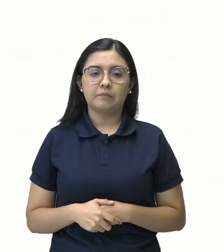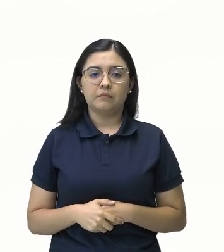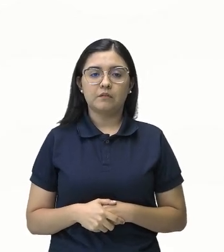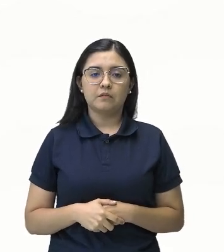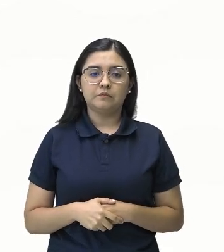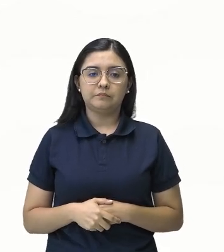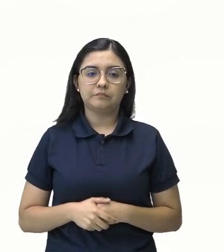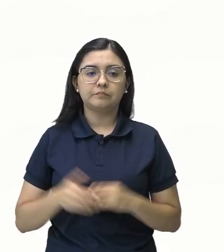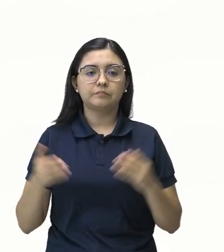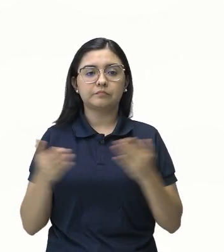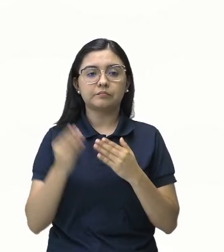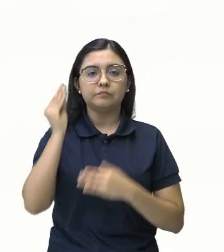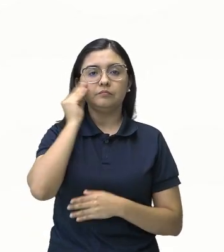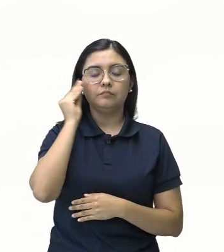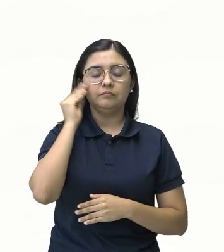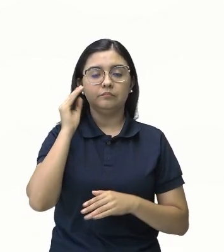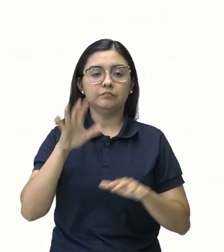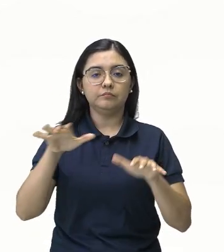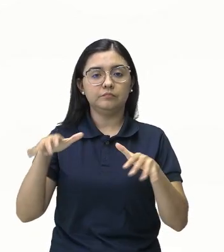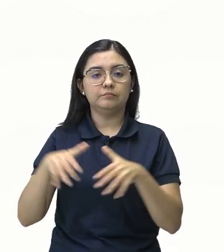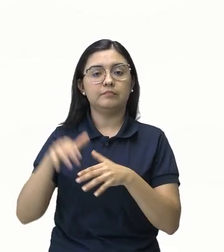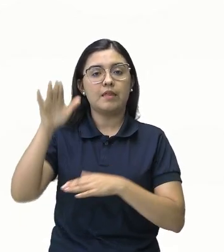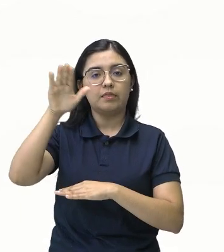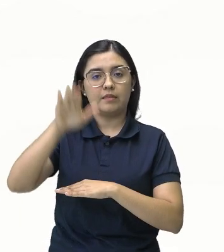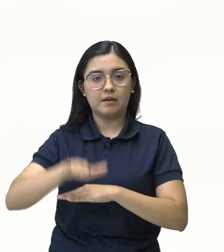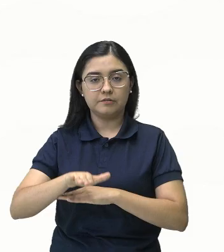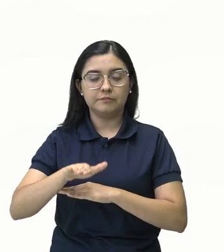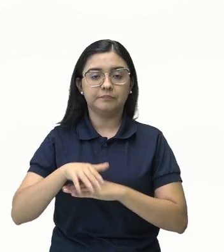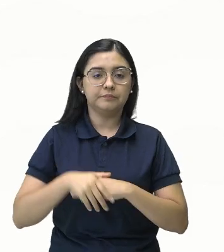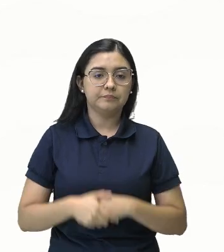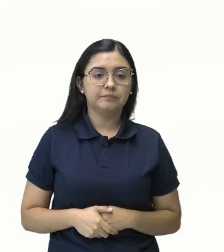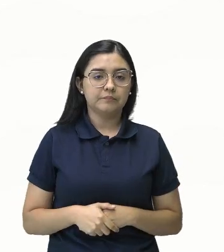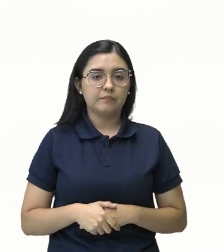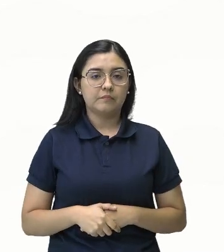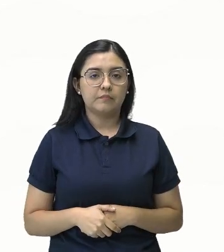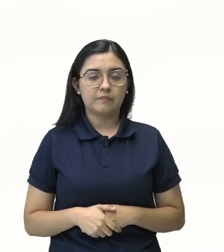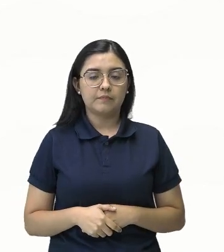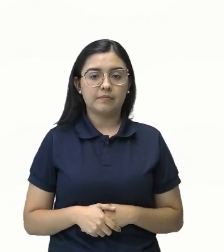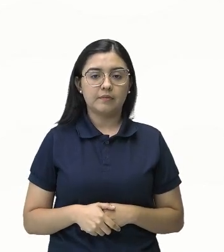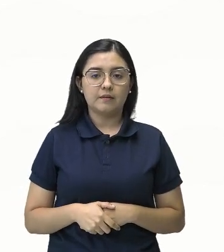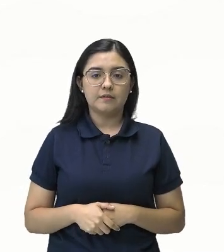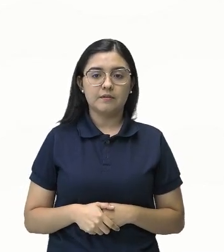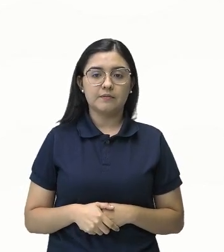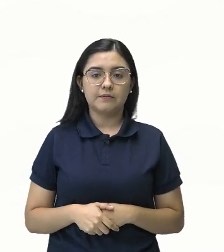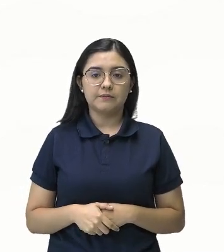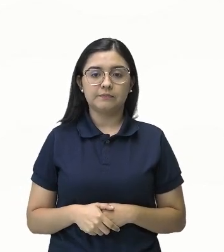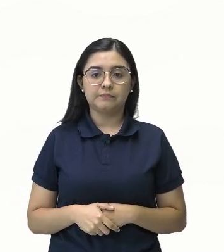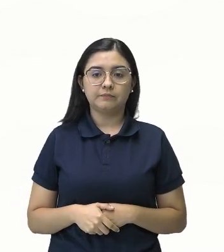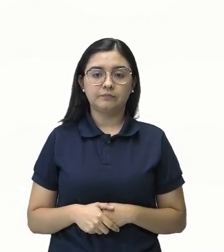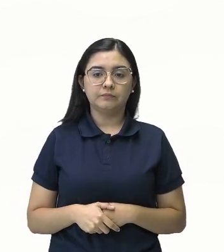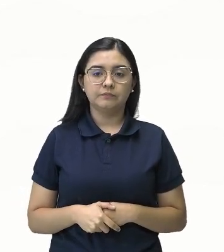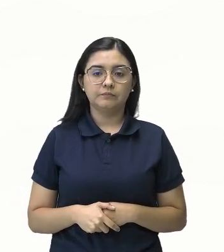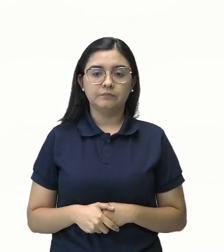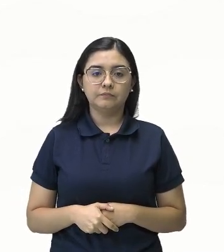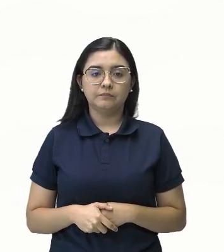turma da tarde. Então, aqui a nossa turma da tarde.